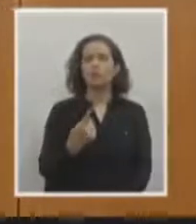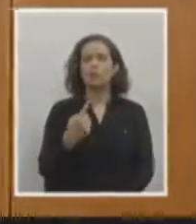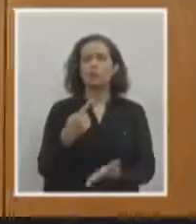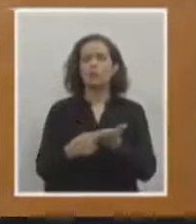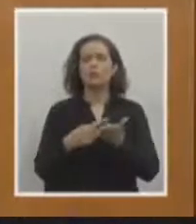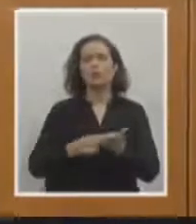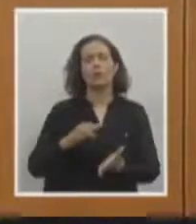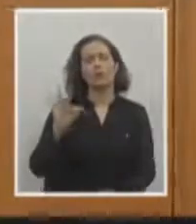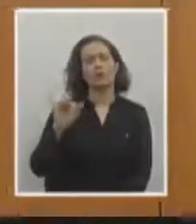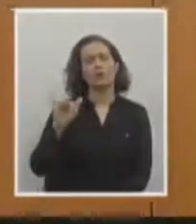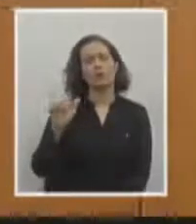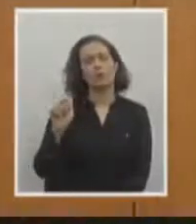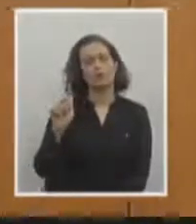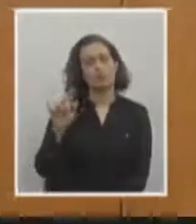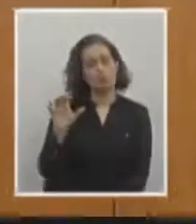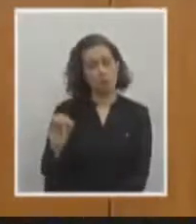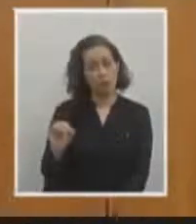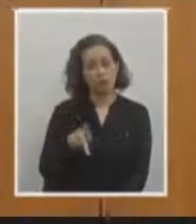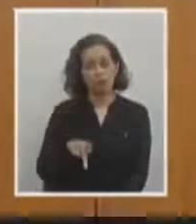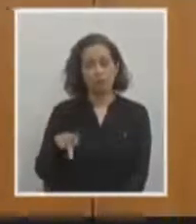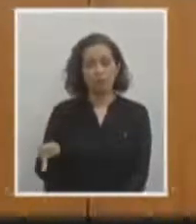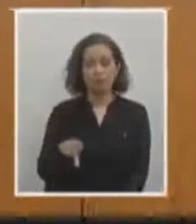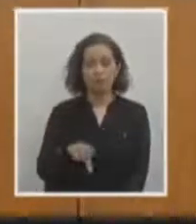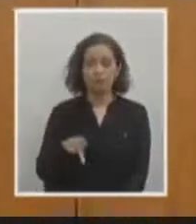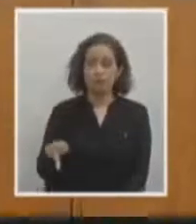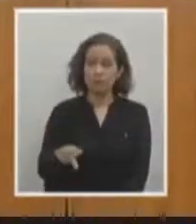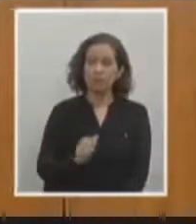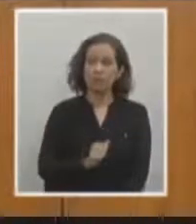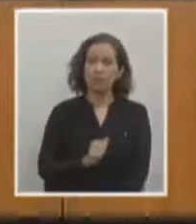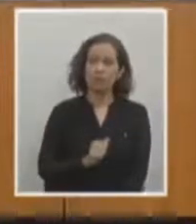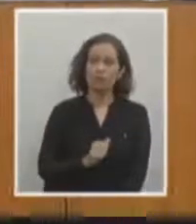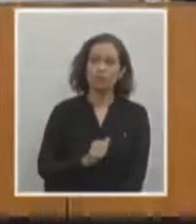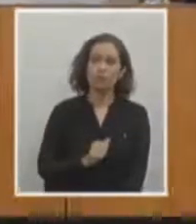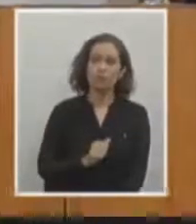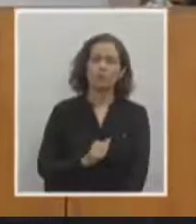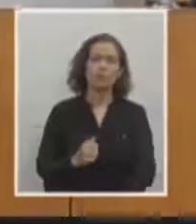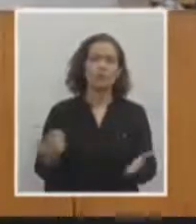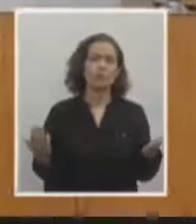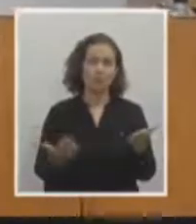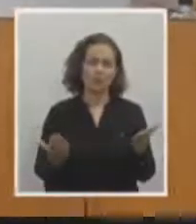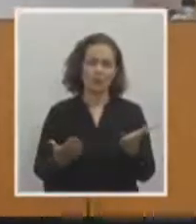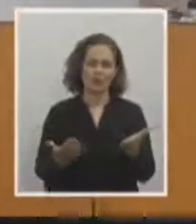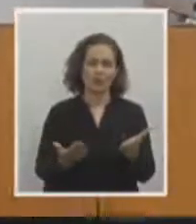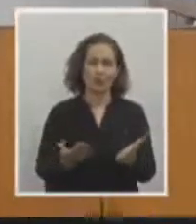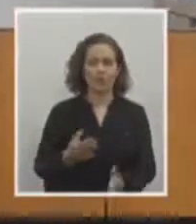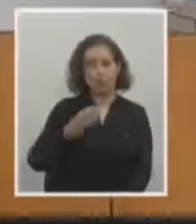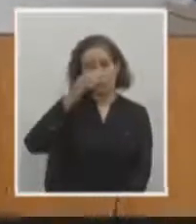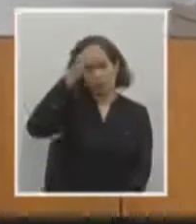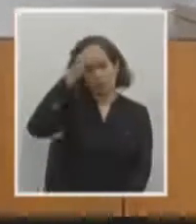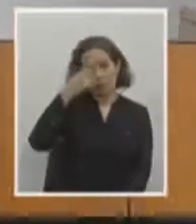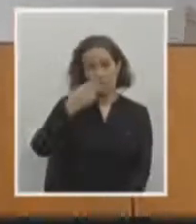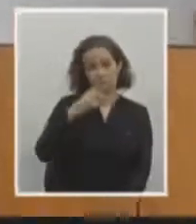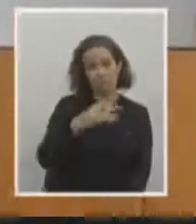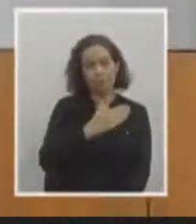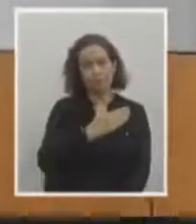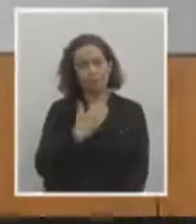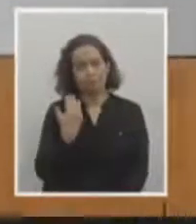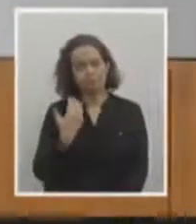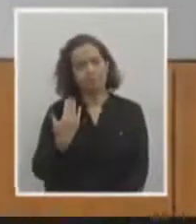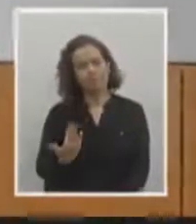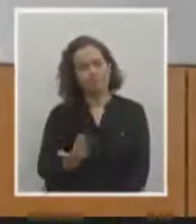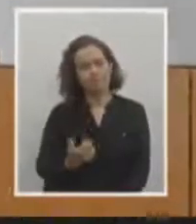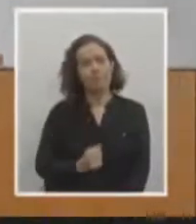Tiago Lourenço, que é professor. Ele perdeu, teve uma perda hoje do seu tio, mas mesmo de luto,